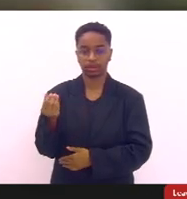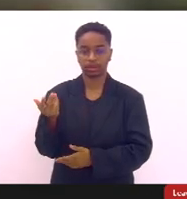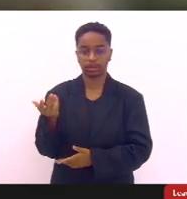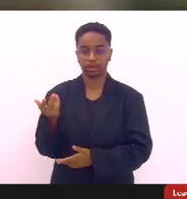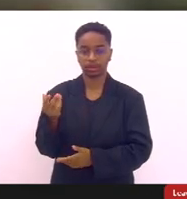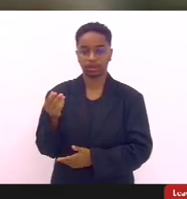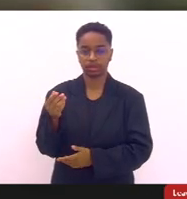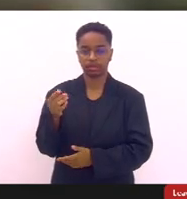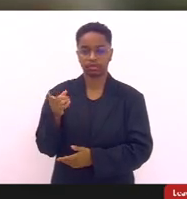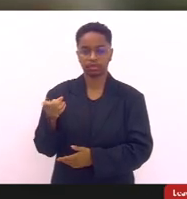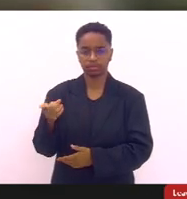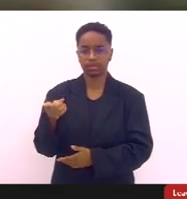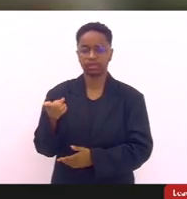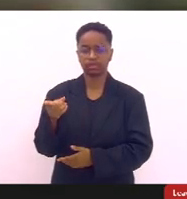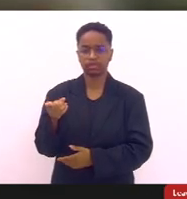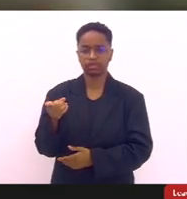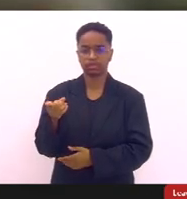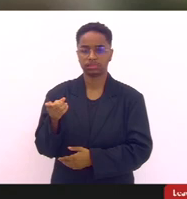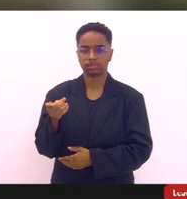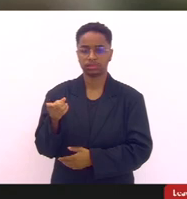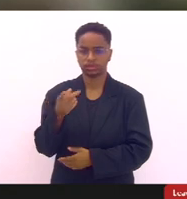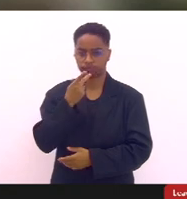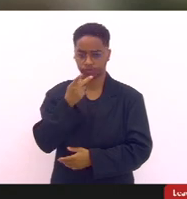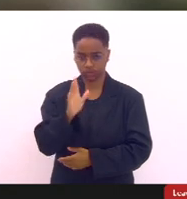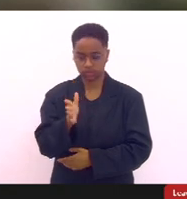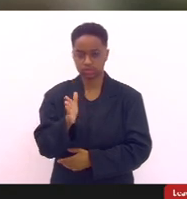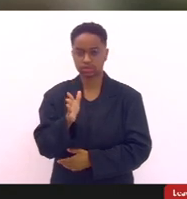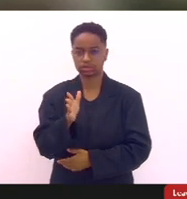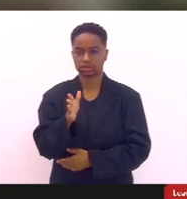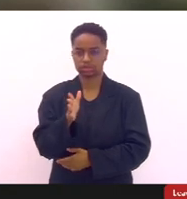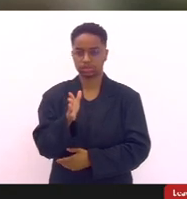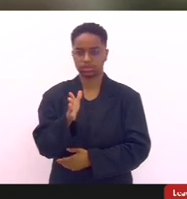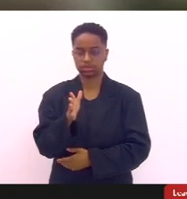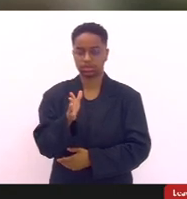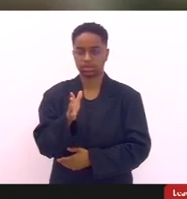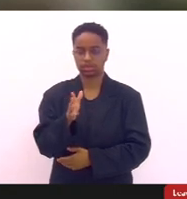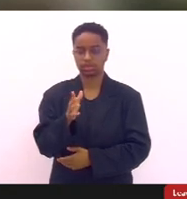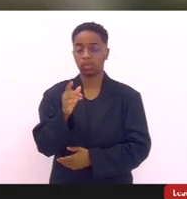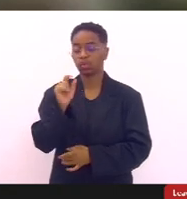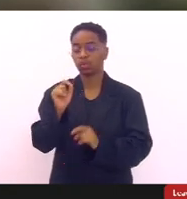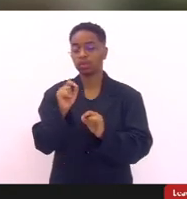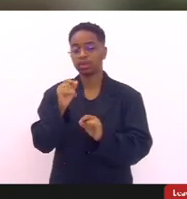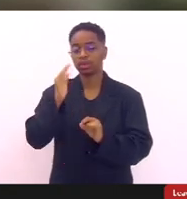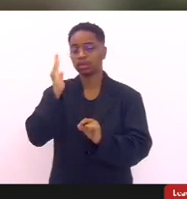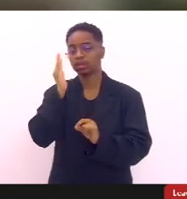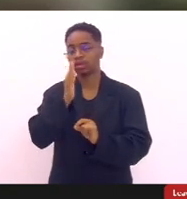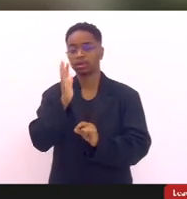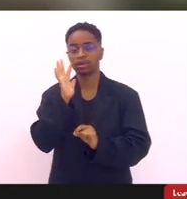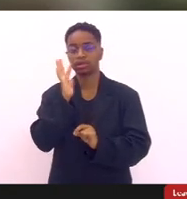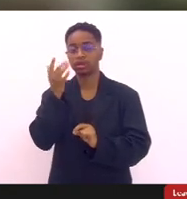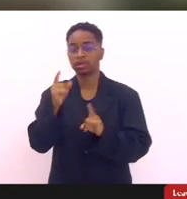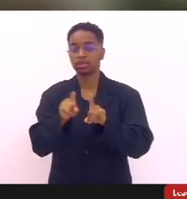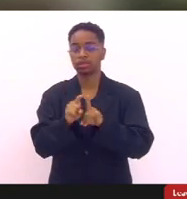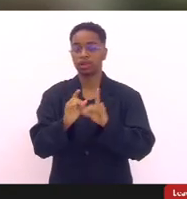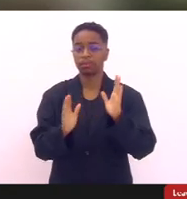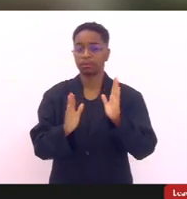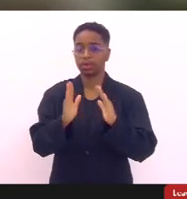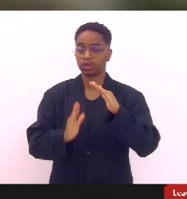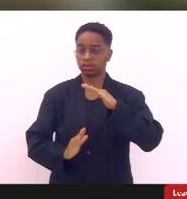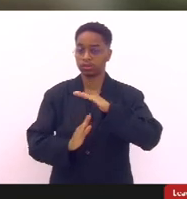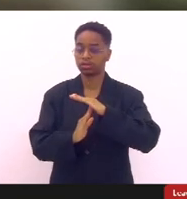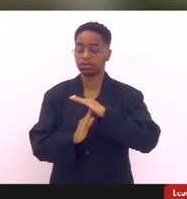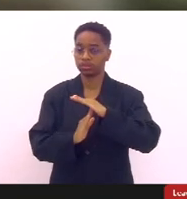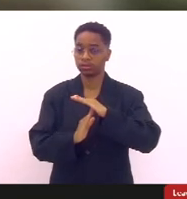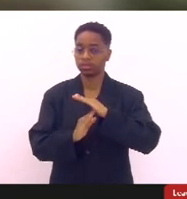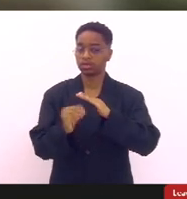o doutor já ressaltou, os pontos objetivos e os prazos